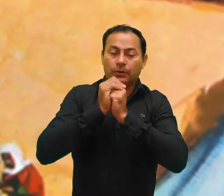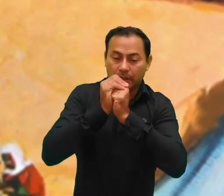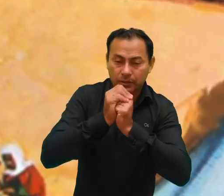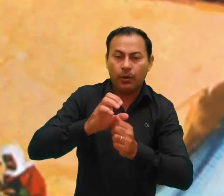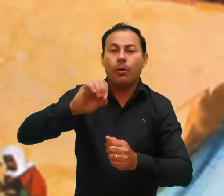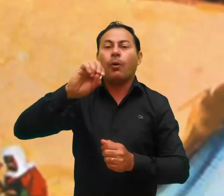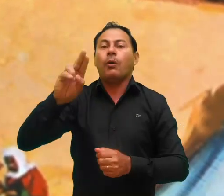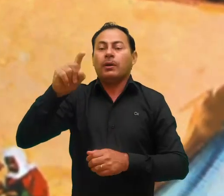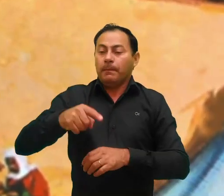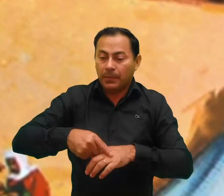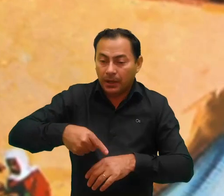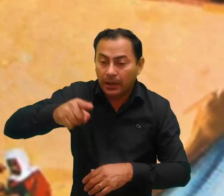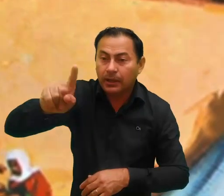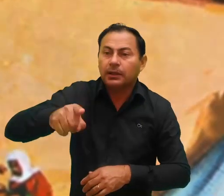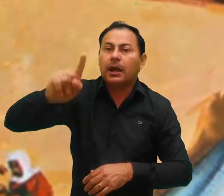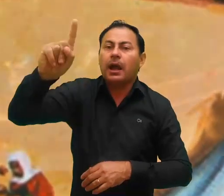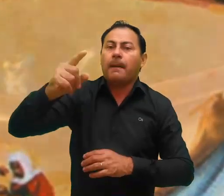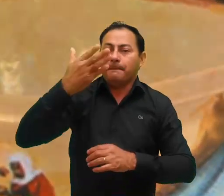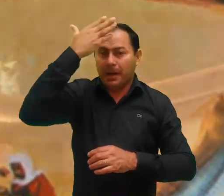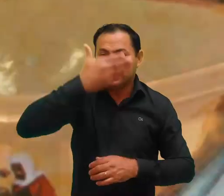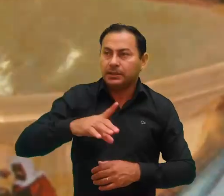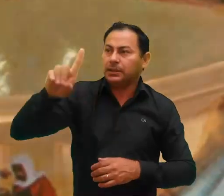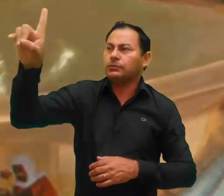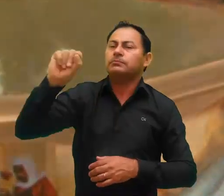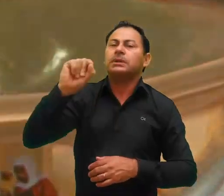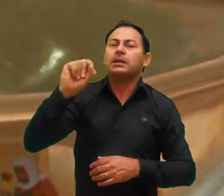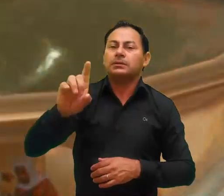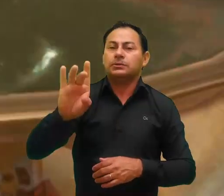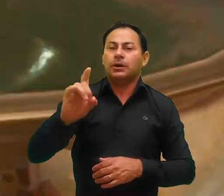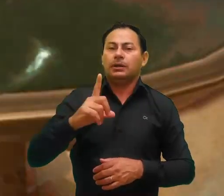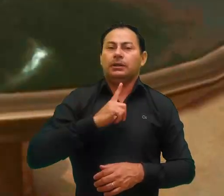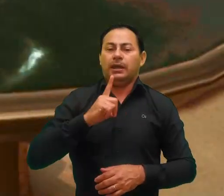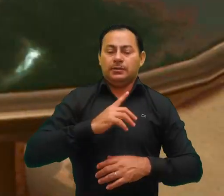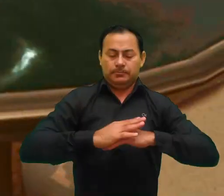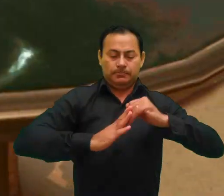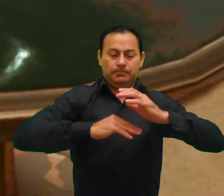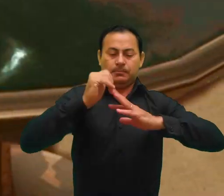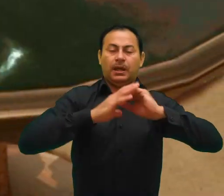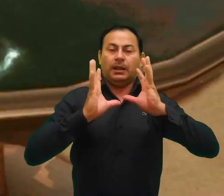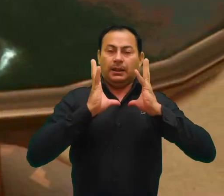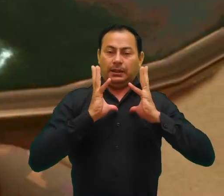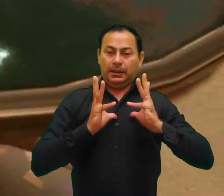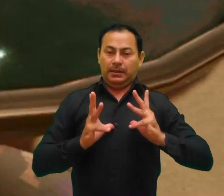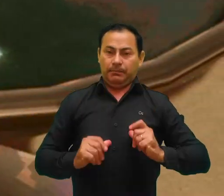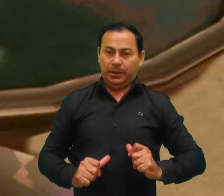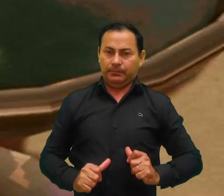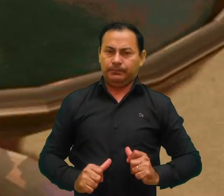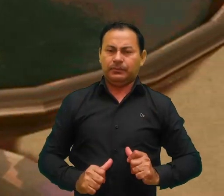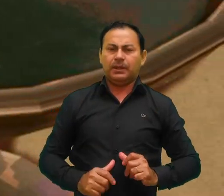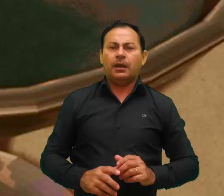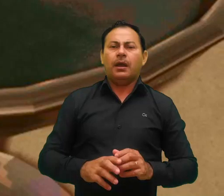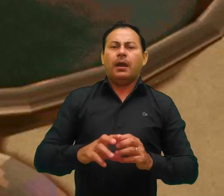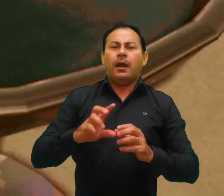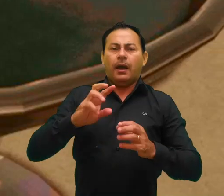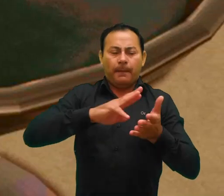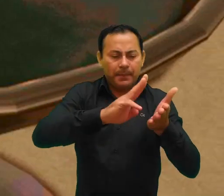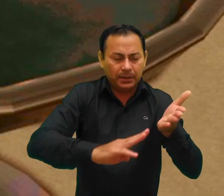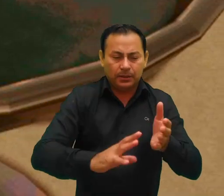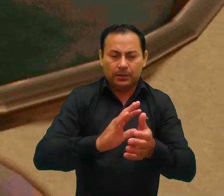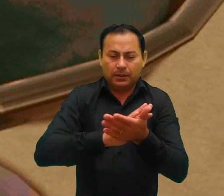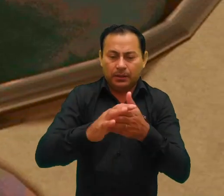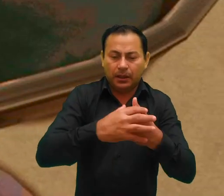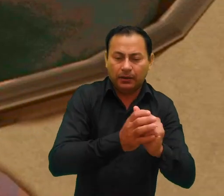adoração. Ou, quem pode subir à presença de Deus? Aquele que tem suas mãos limpas. A mensagem